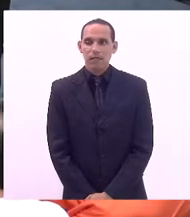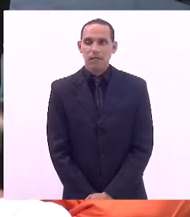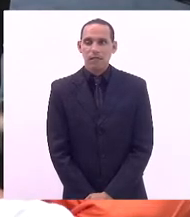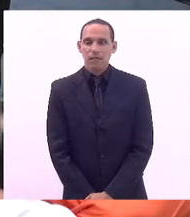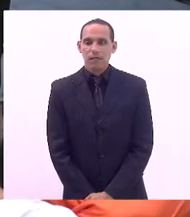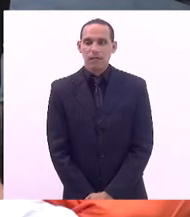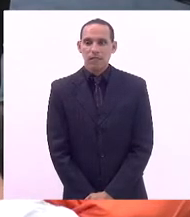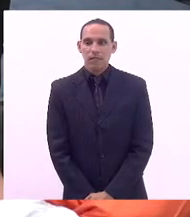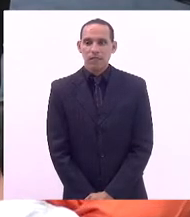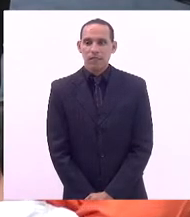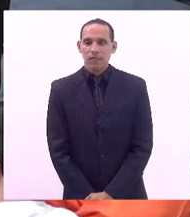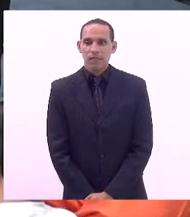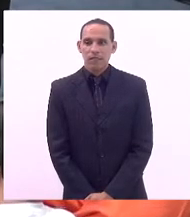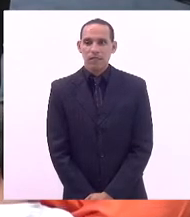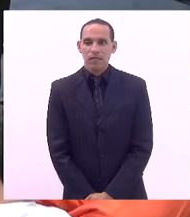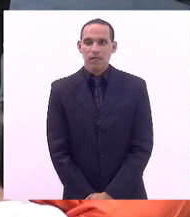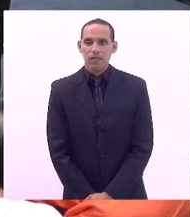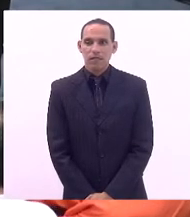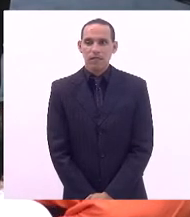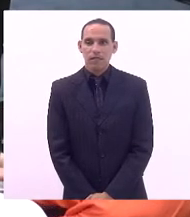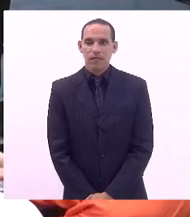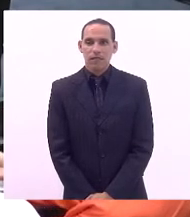E aí